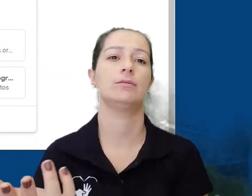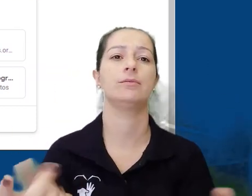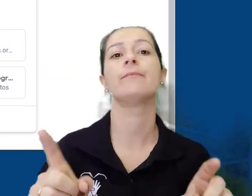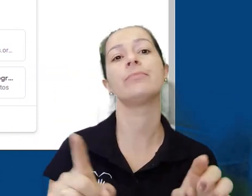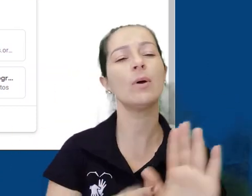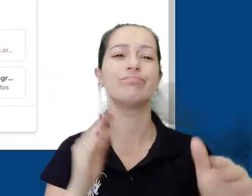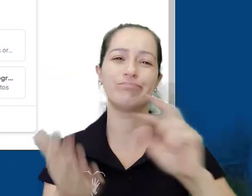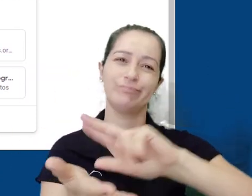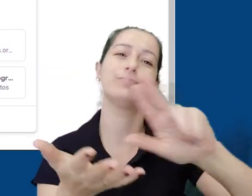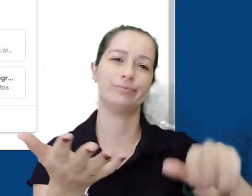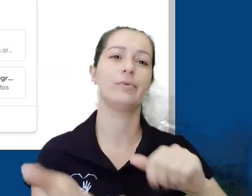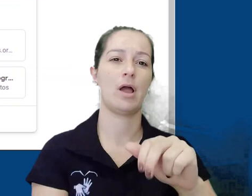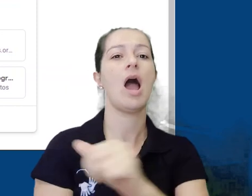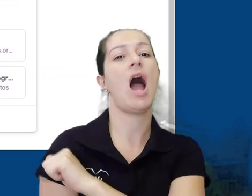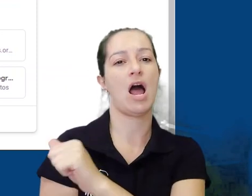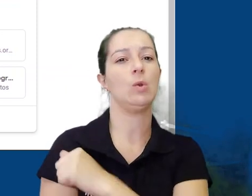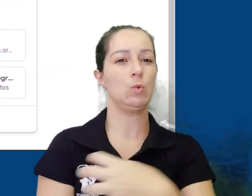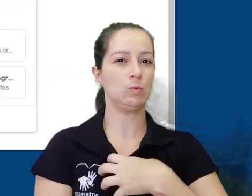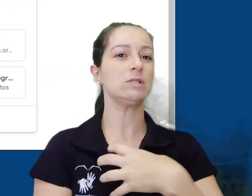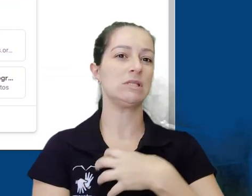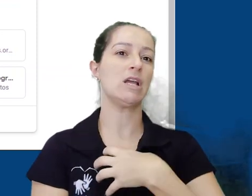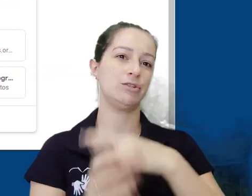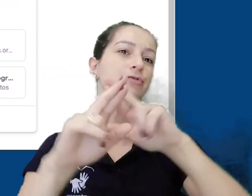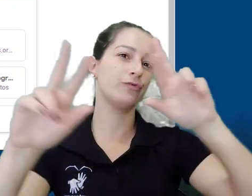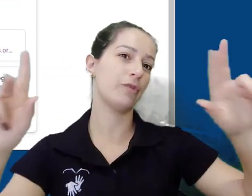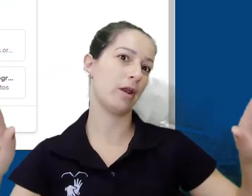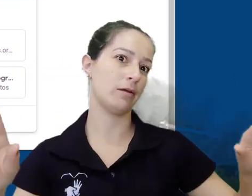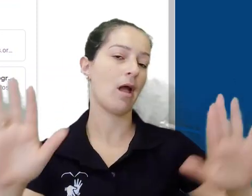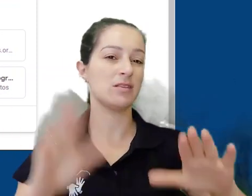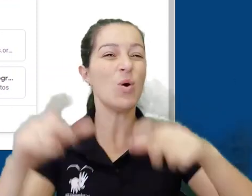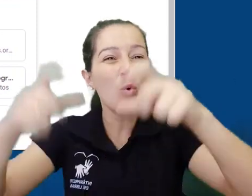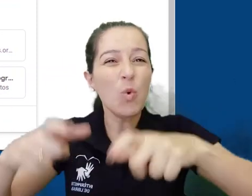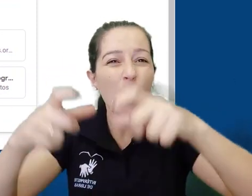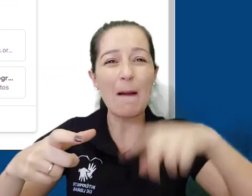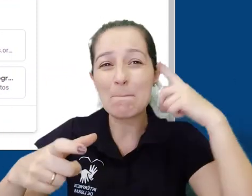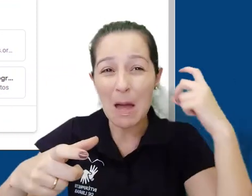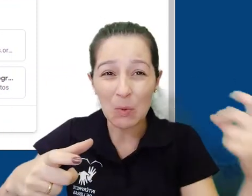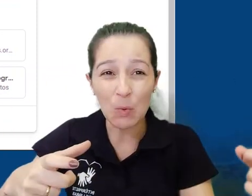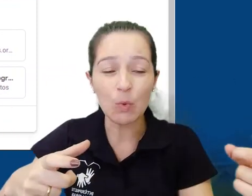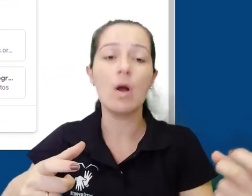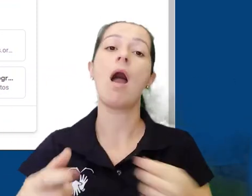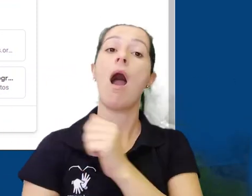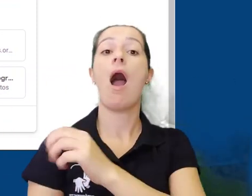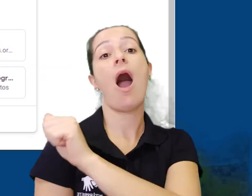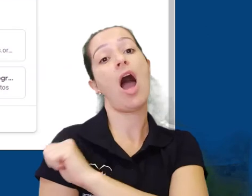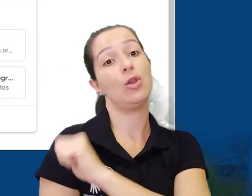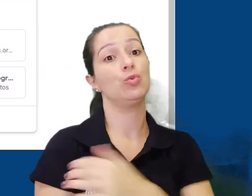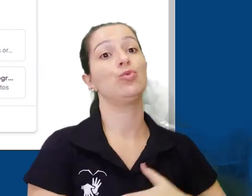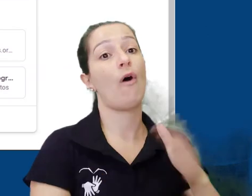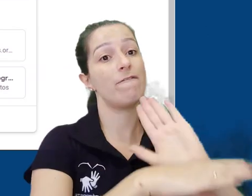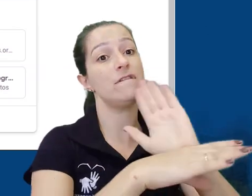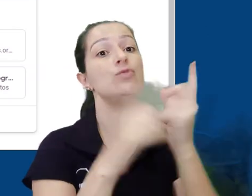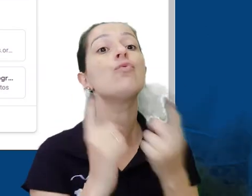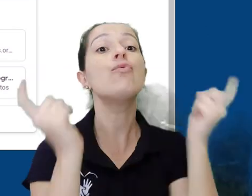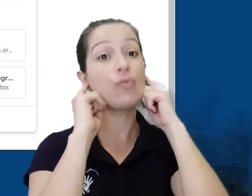outro fazendo apresentação ou verbalização oral e etc por exemplo Às vezes o aluno está num ambiente muito barulhento aí você traz uma leitura então